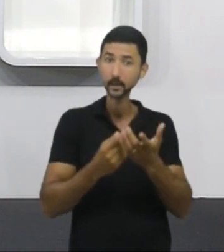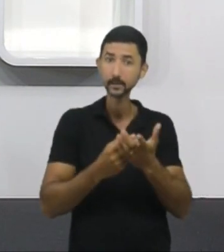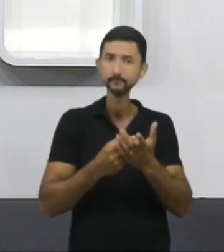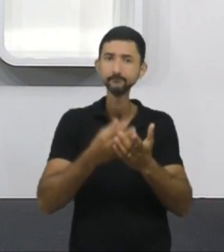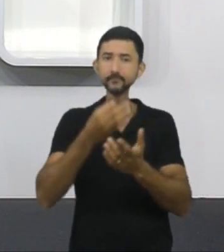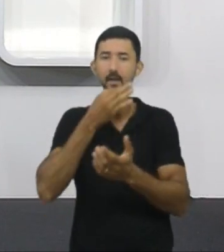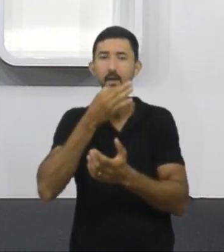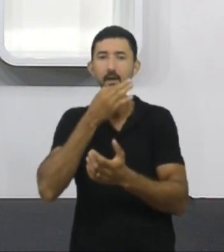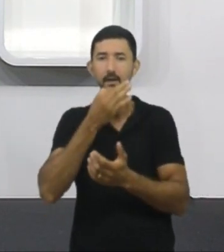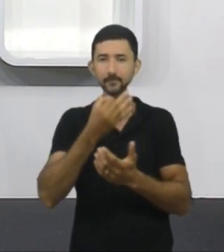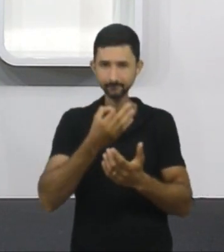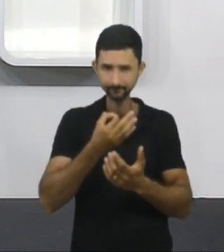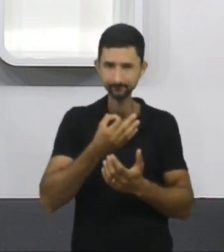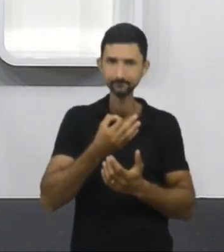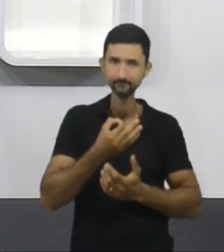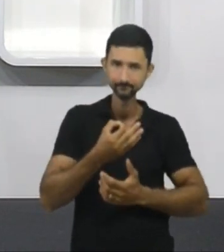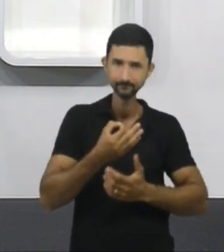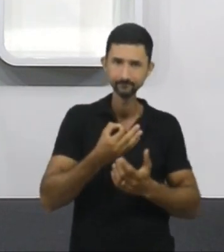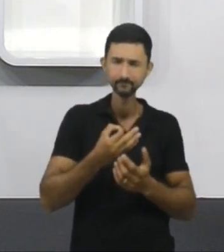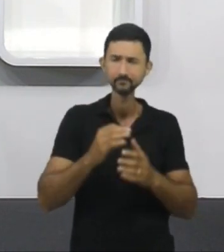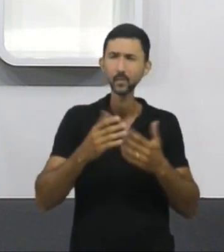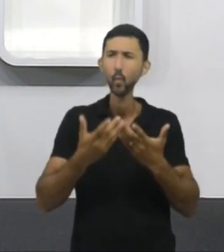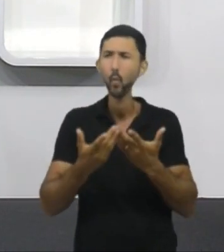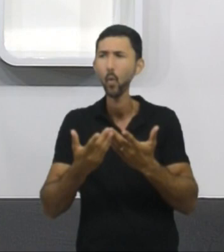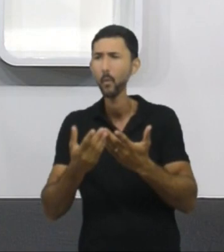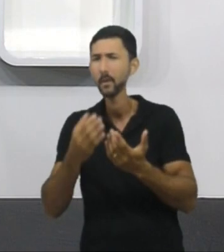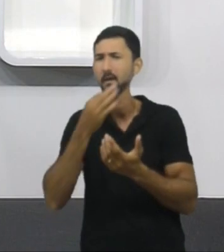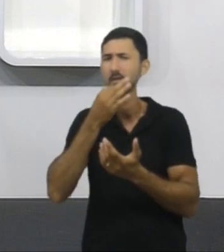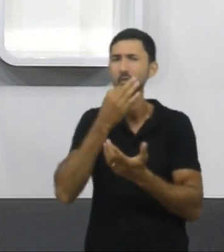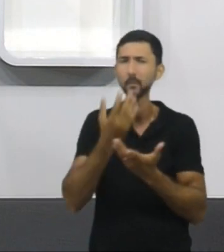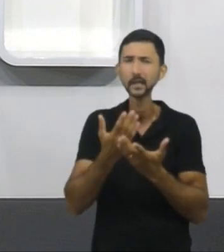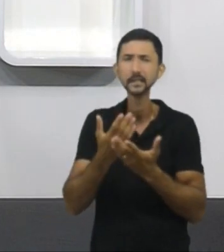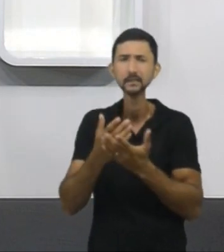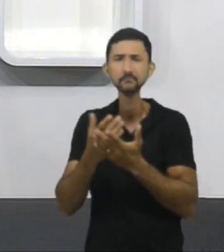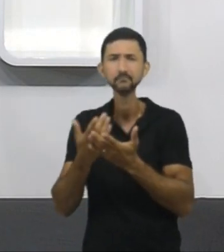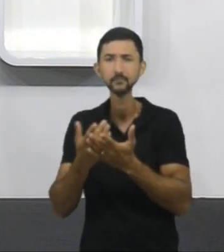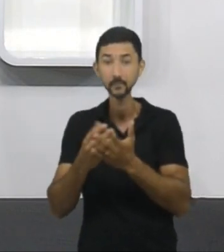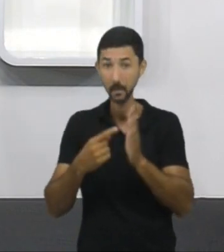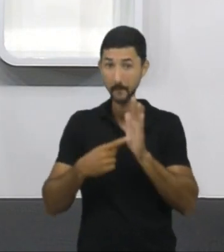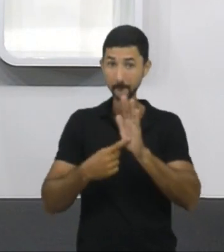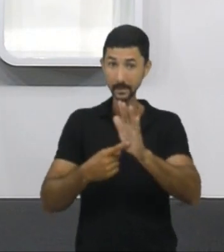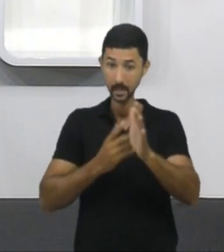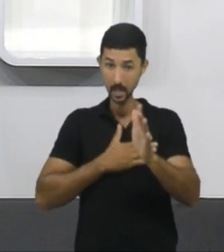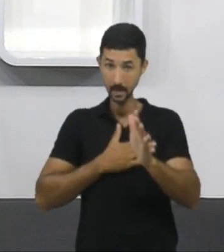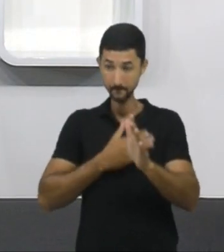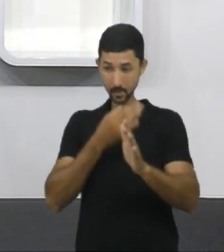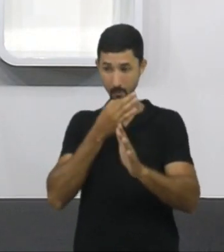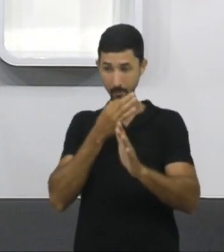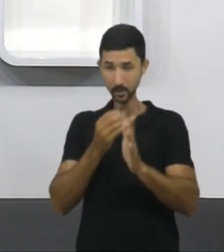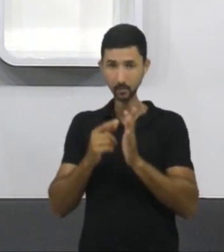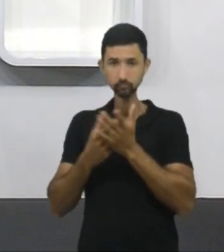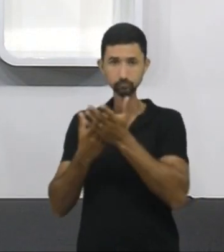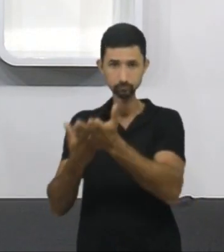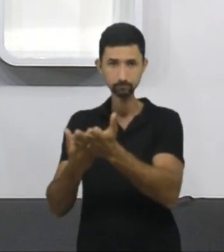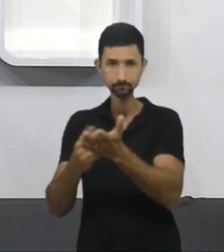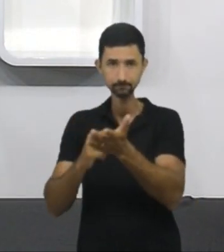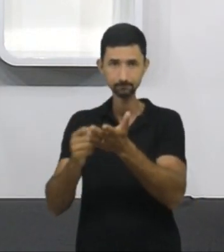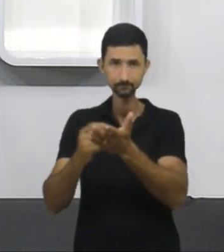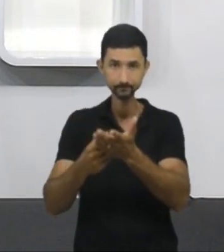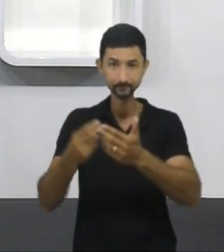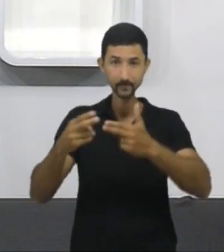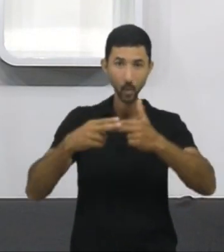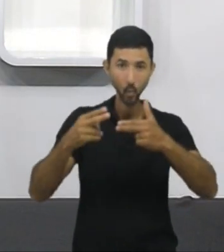texto argumentativo. Quando é que eu tenho uma argumentação? Quando eu apresento a minha opinião e